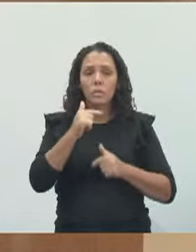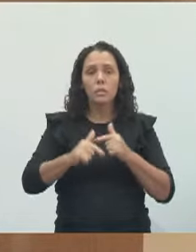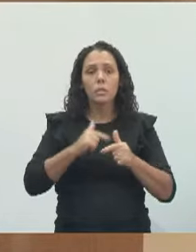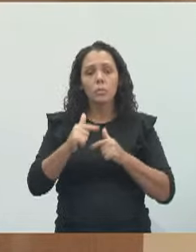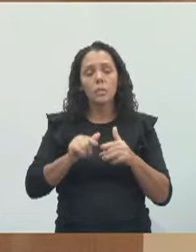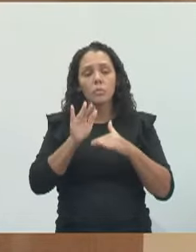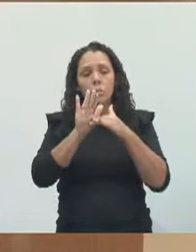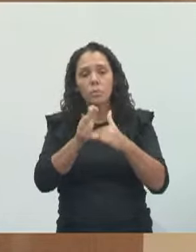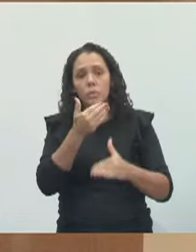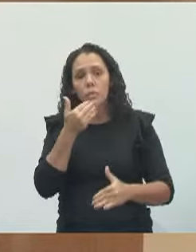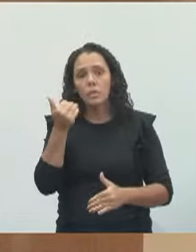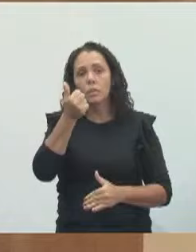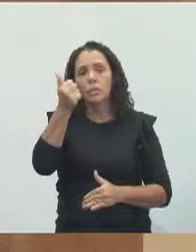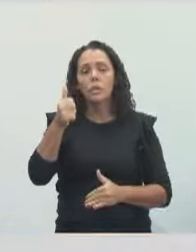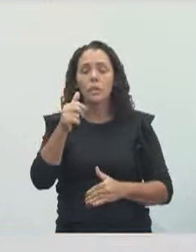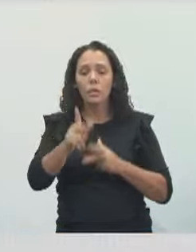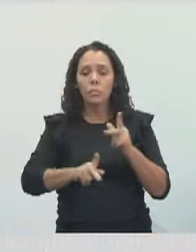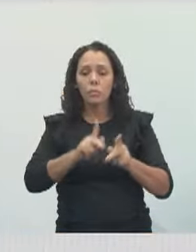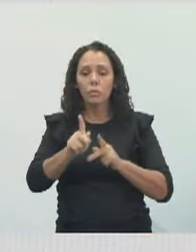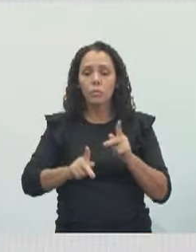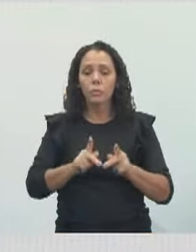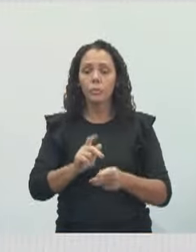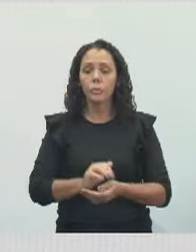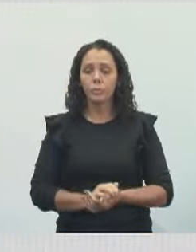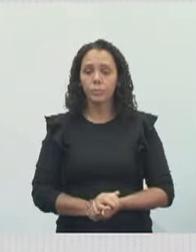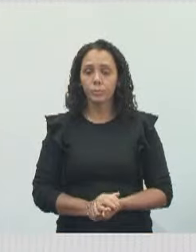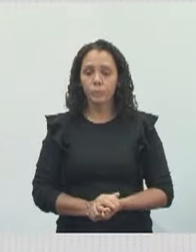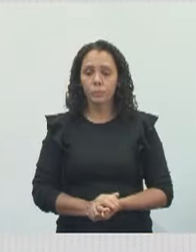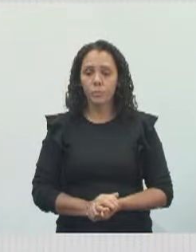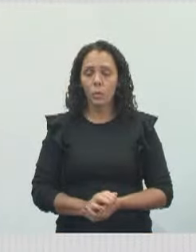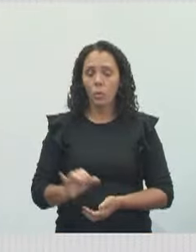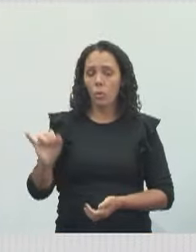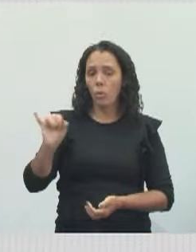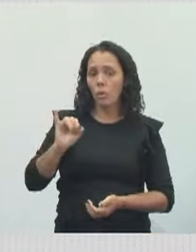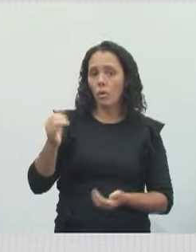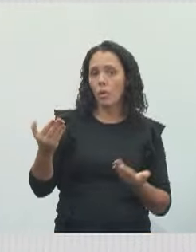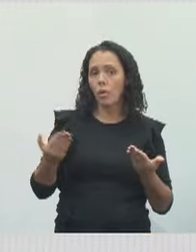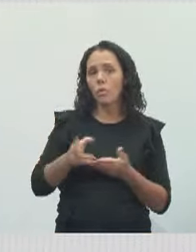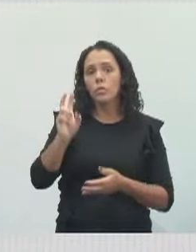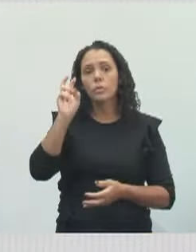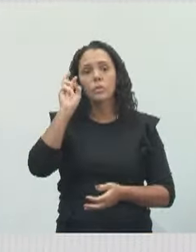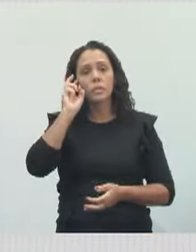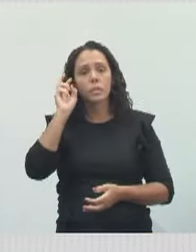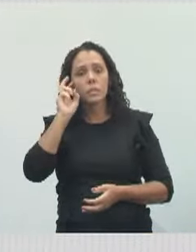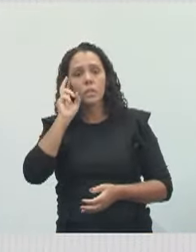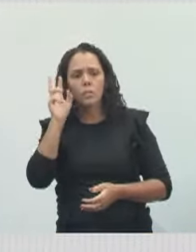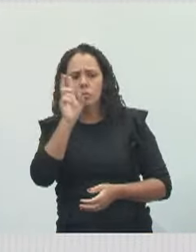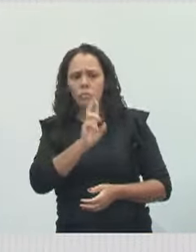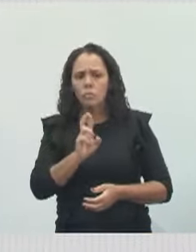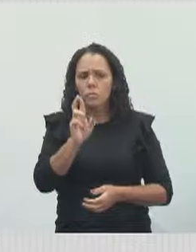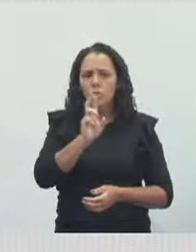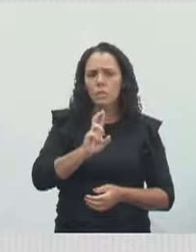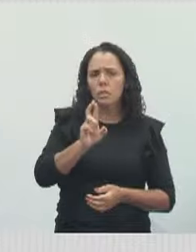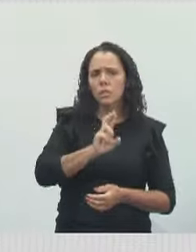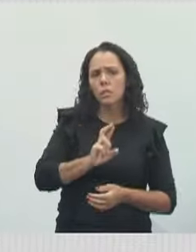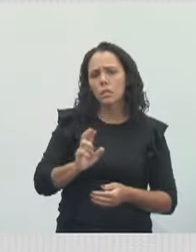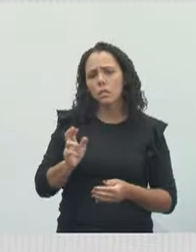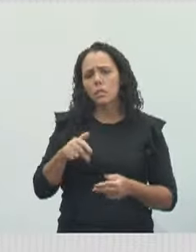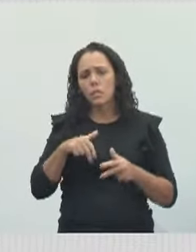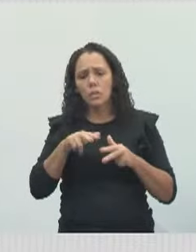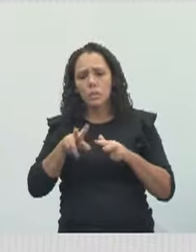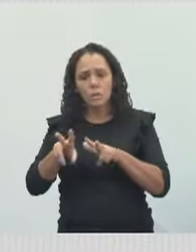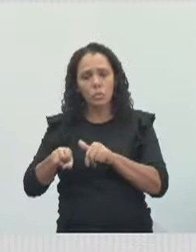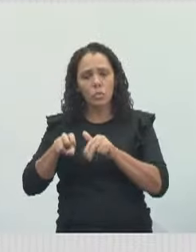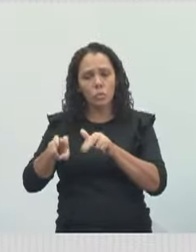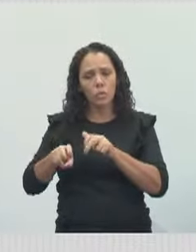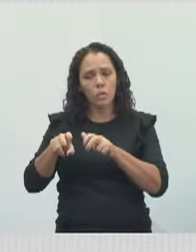da nossa cidade. Segundo vídeo, por favor. Olá, pessoal, hoje é quinta-feira, estamos hoje fazendo fiscalização e andando nas estradas rural,